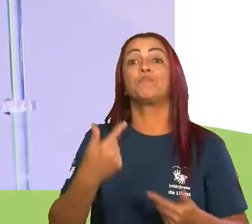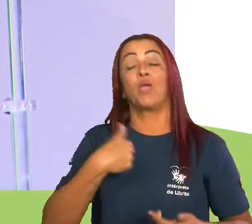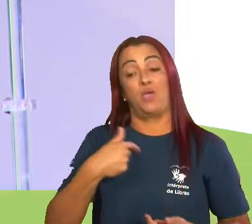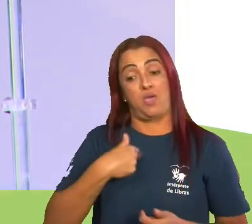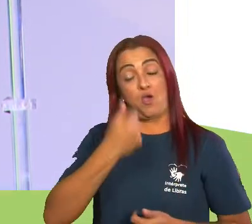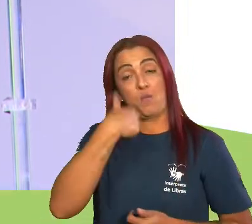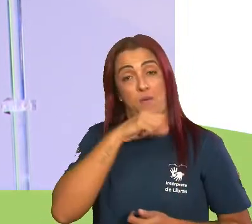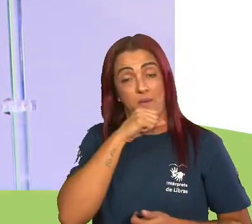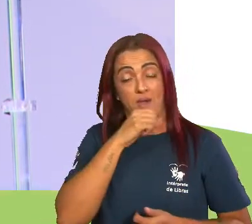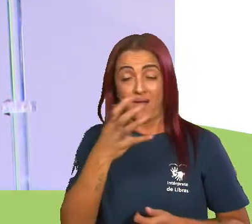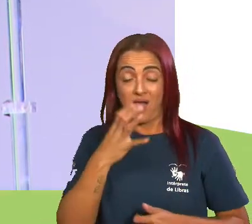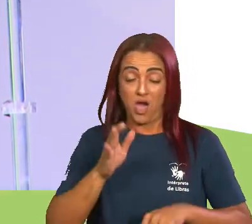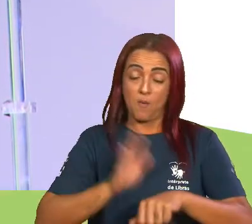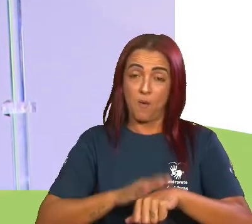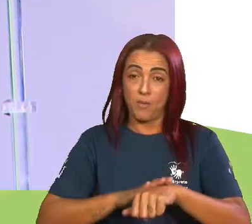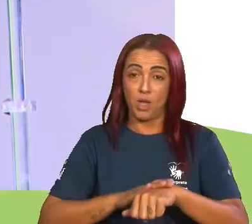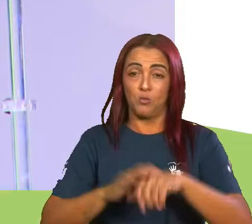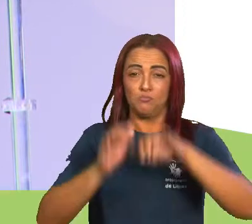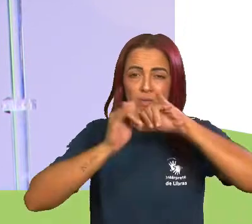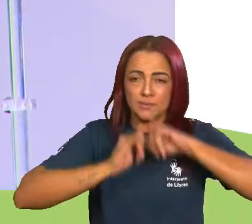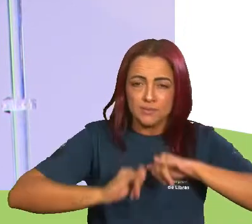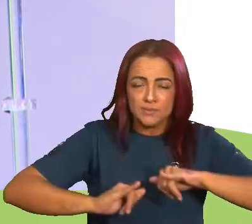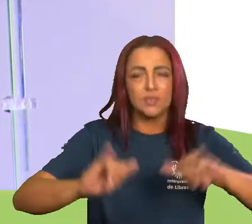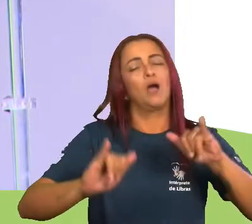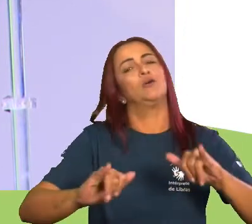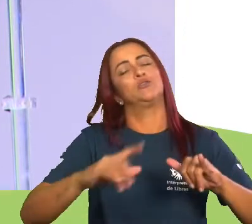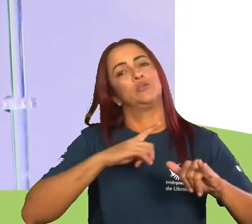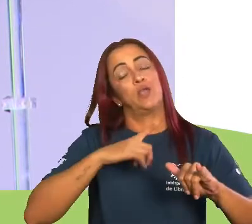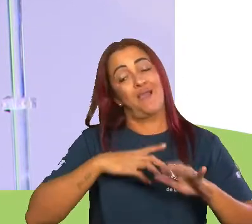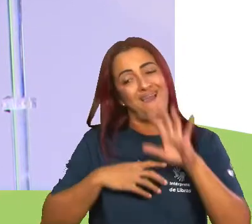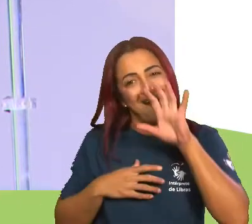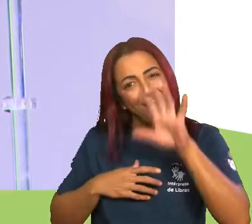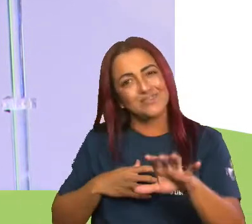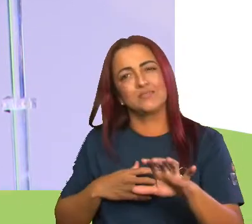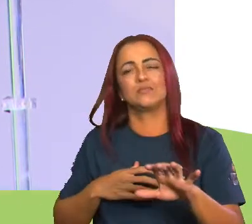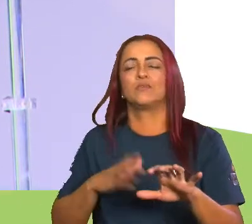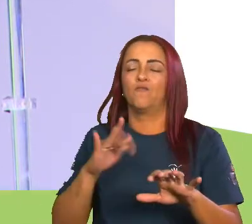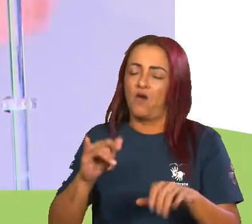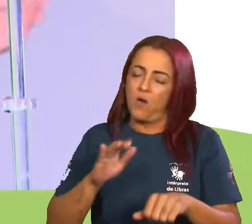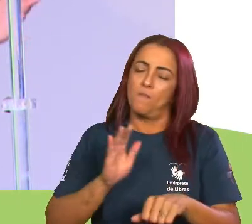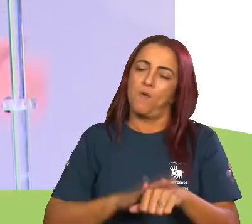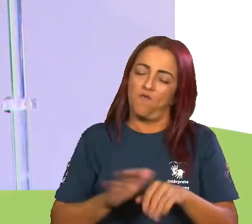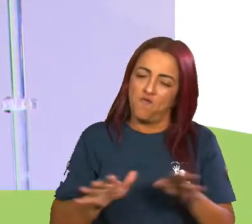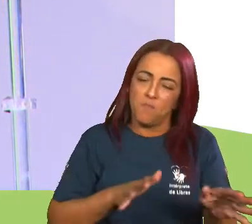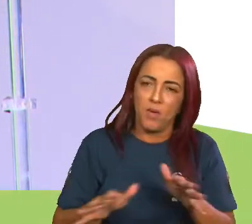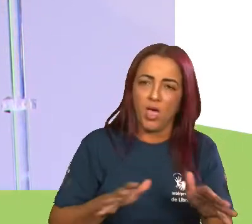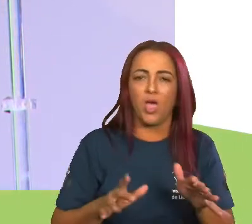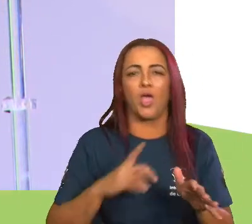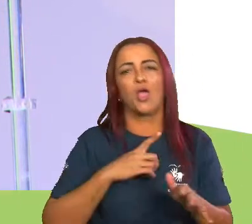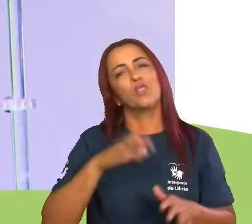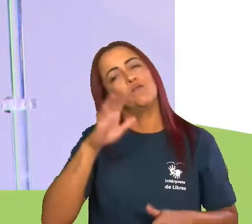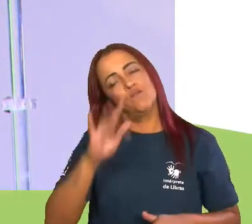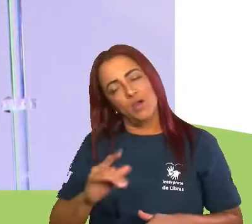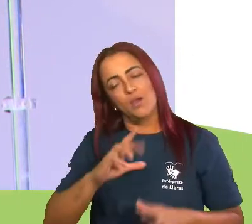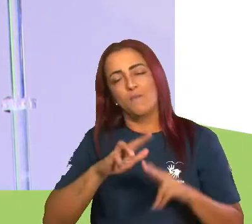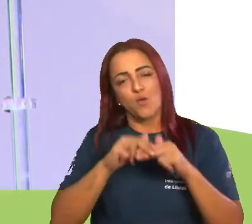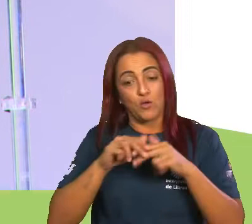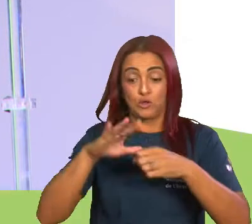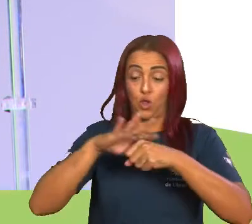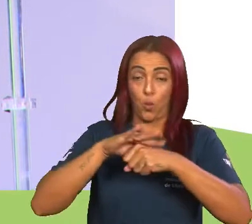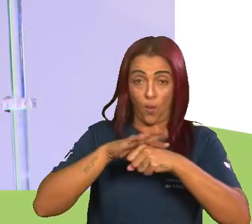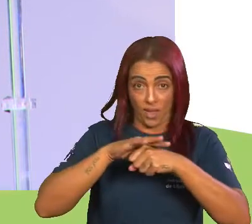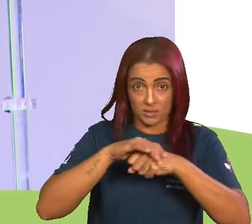de deixar essa mensagem, porque eu acho que é assim que vai ser todo o movimento que nós vamos ter em relação às doenças